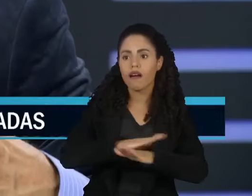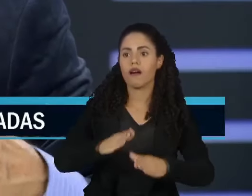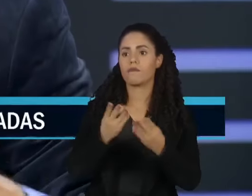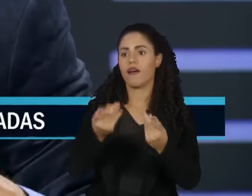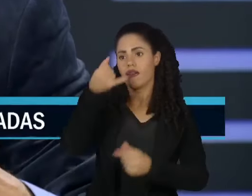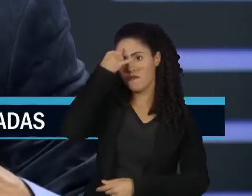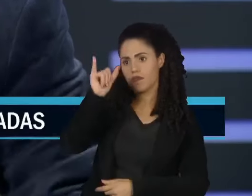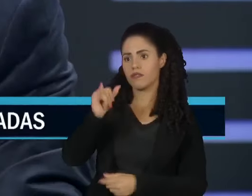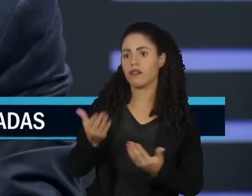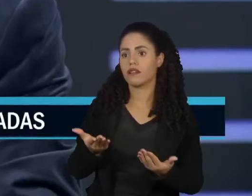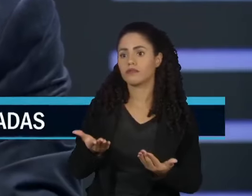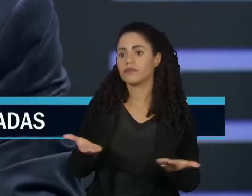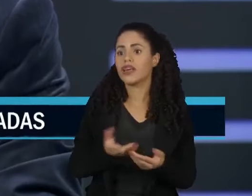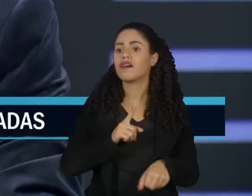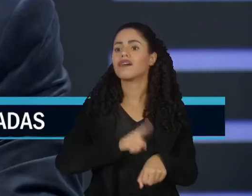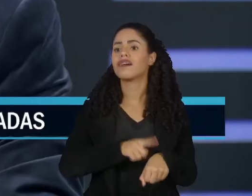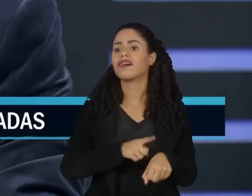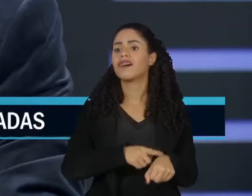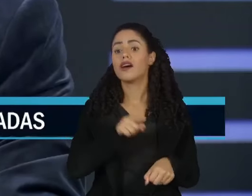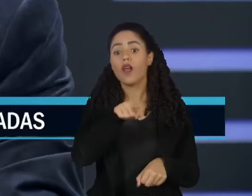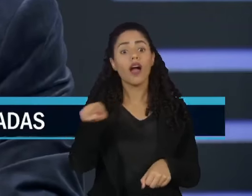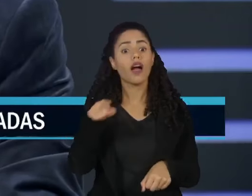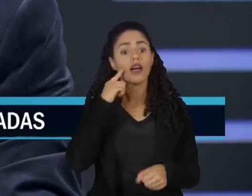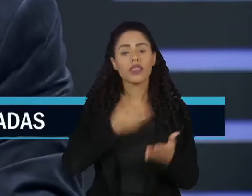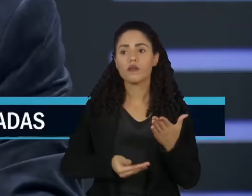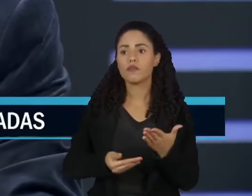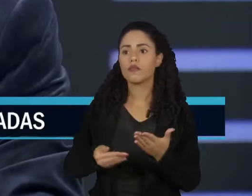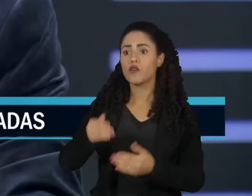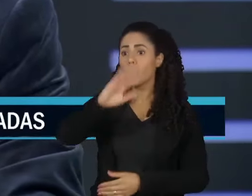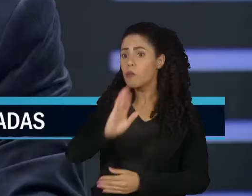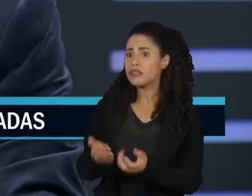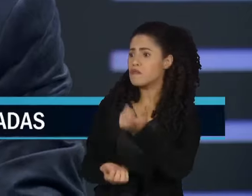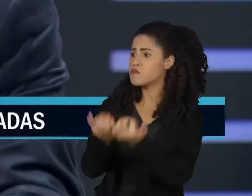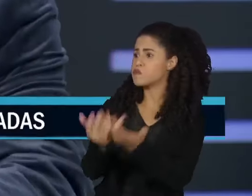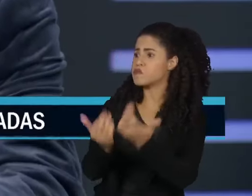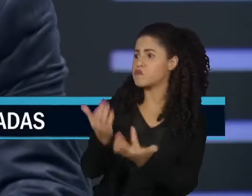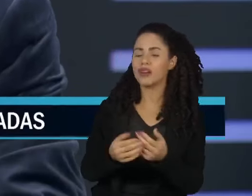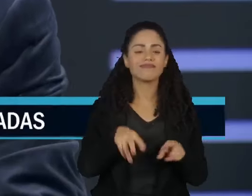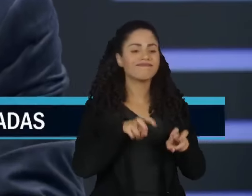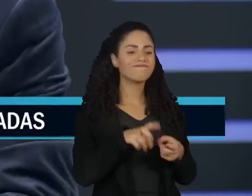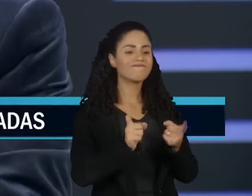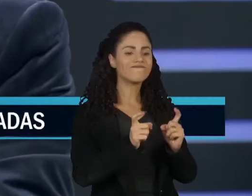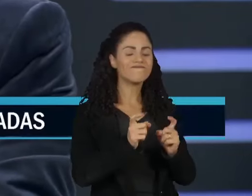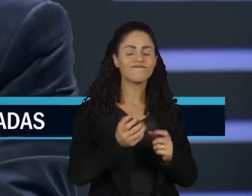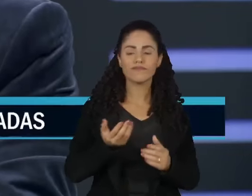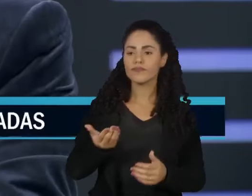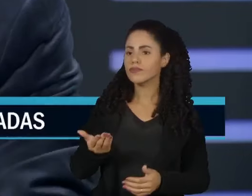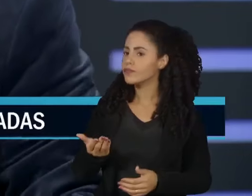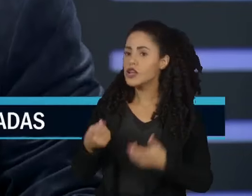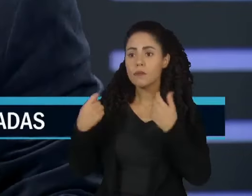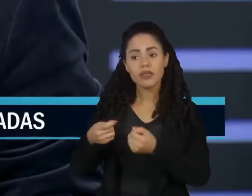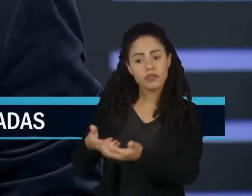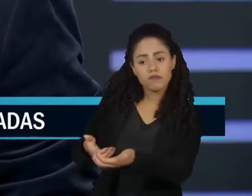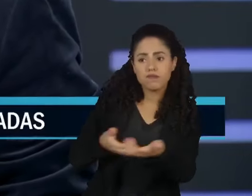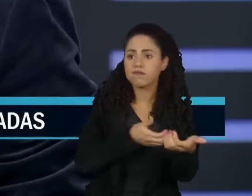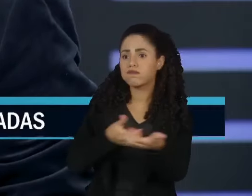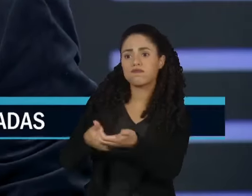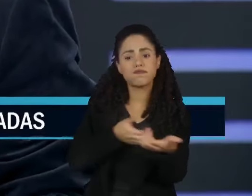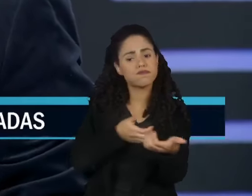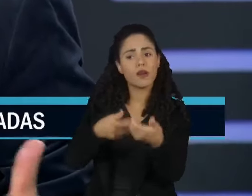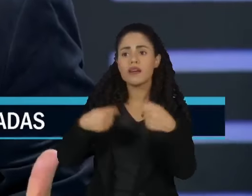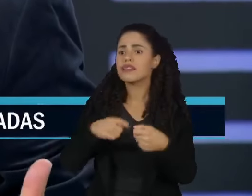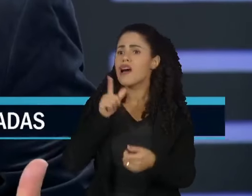queimadas. Enquanto isso, o Brasil pegando fogo. É preciso ação concreta. Antes de começar a discussão, apagar o fogo. Será que o Brasil não está preparado para